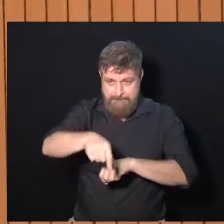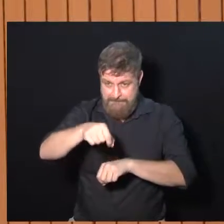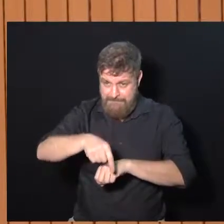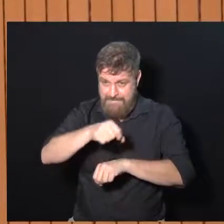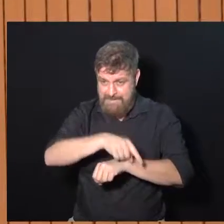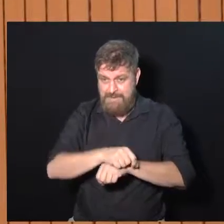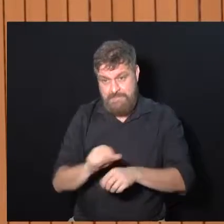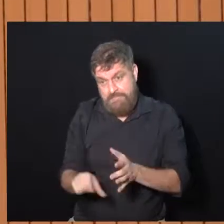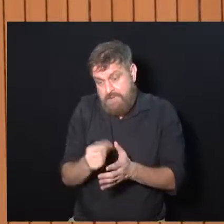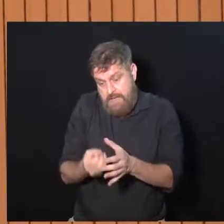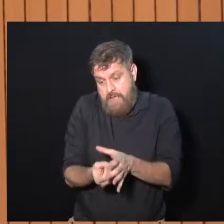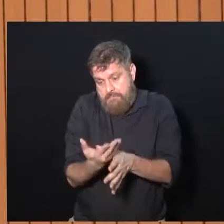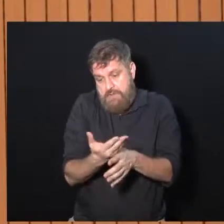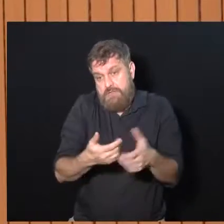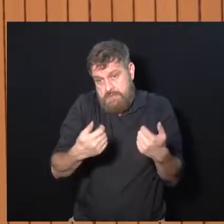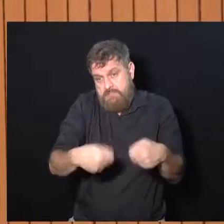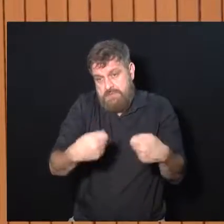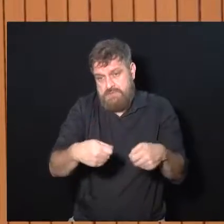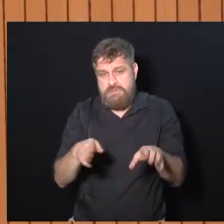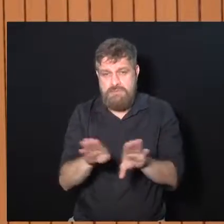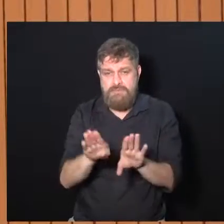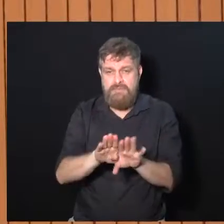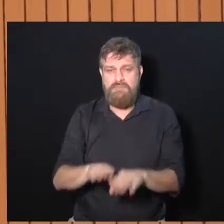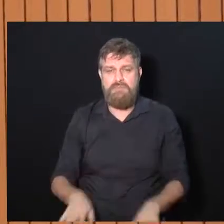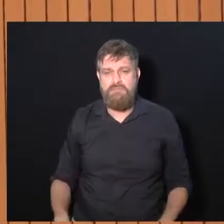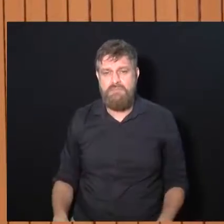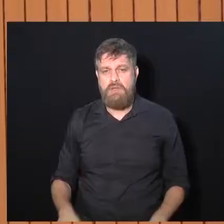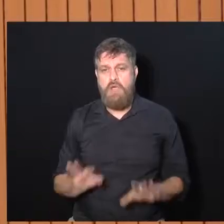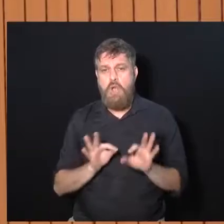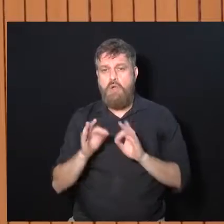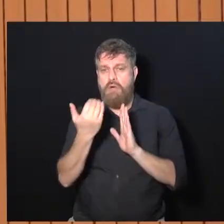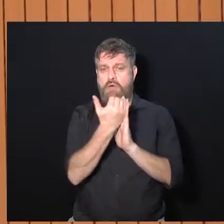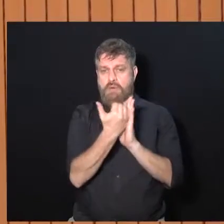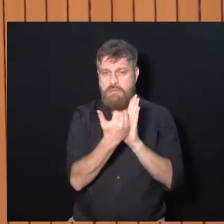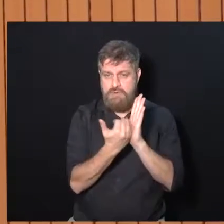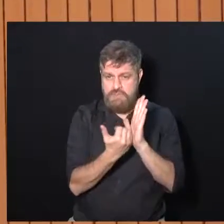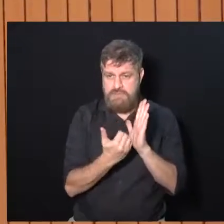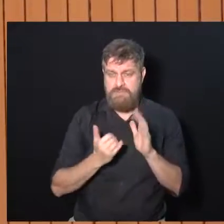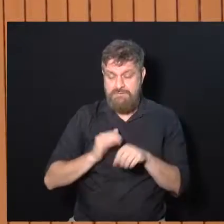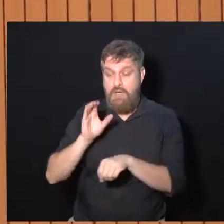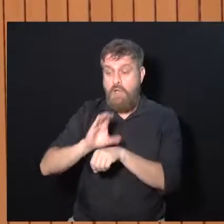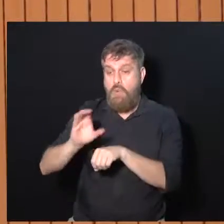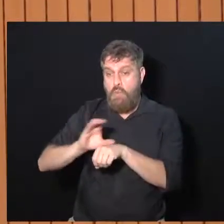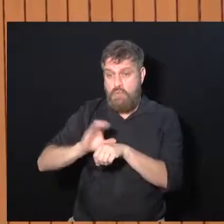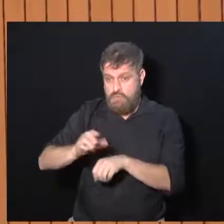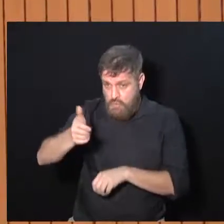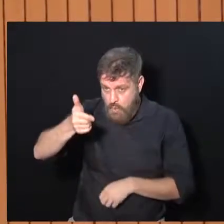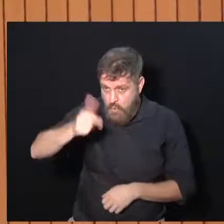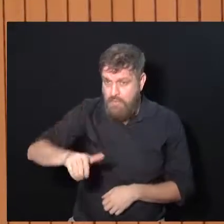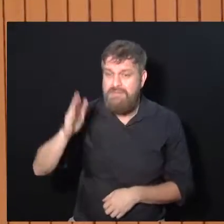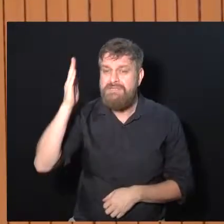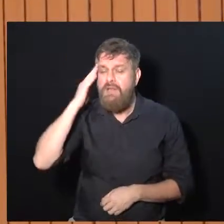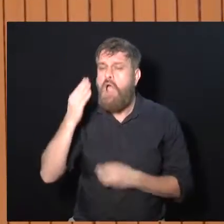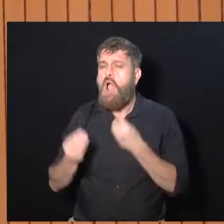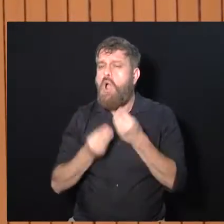ter a planta, né? E até a questão também dos projetos, que houve outra capacitação, porque descrever o projeto, né, que